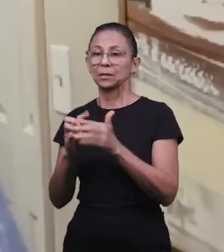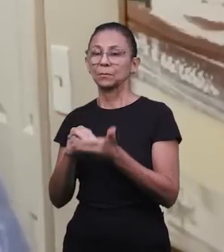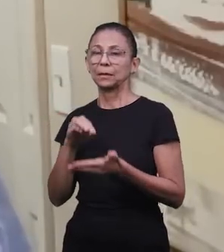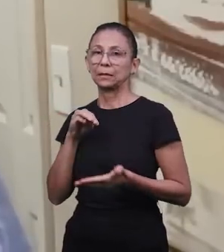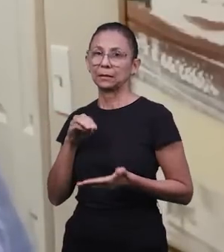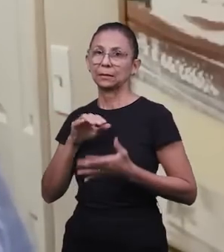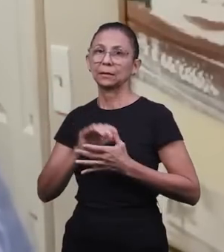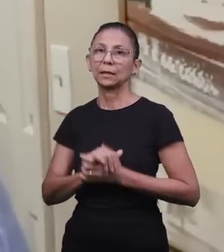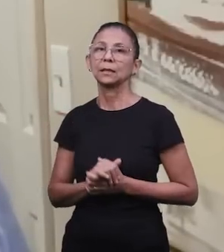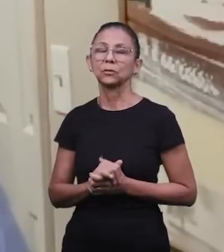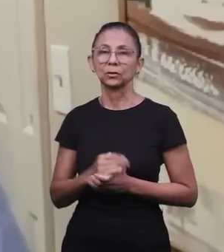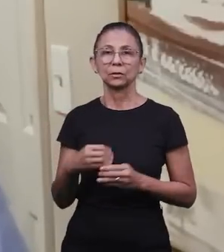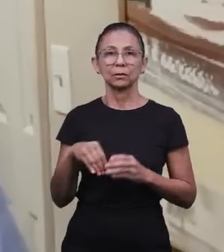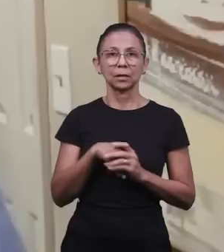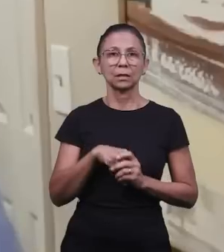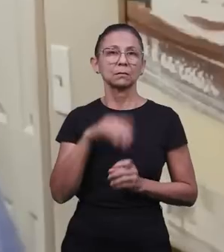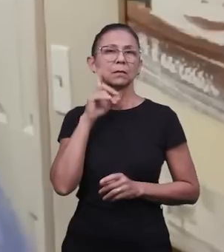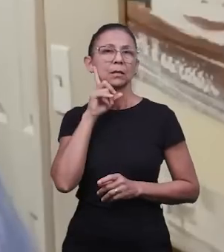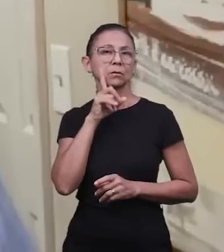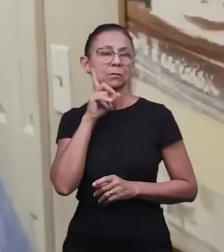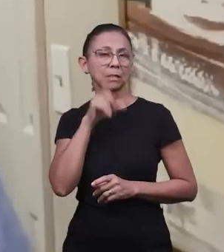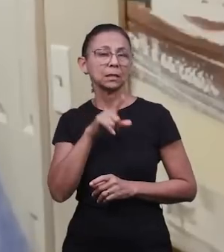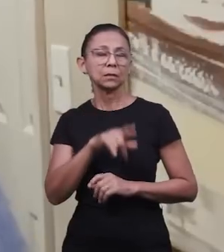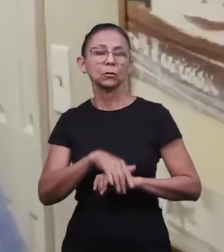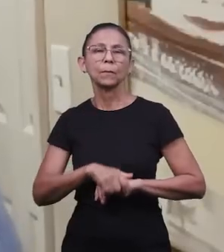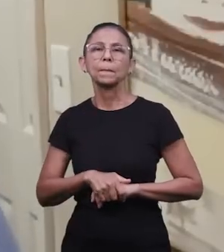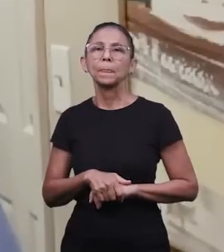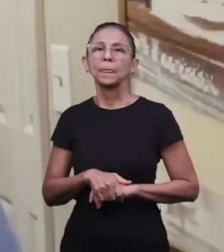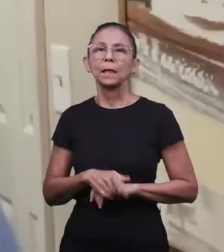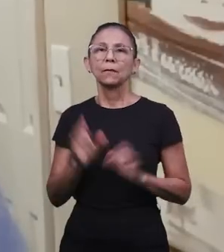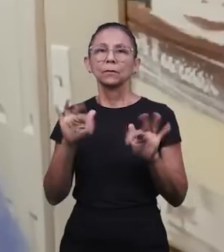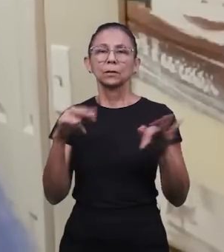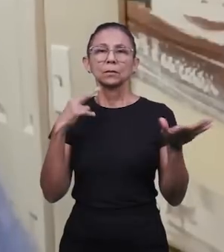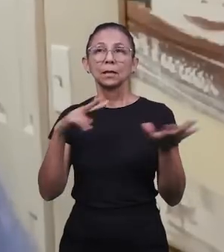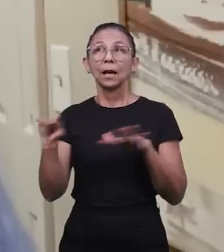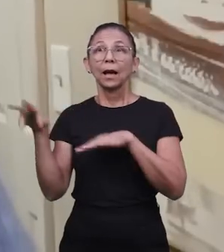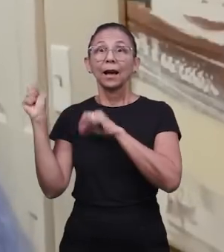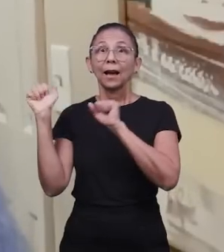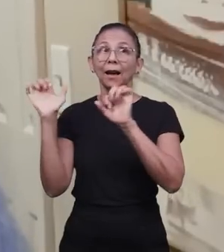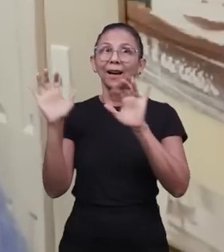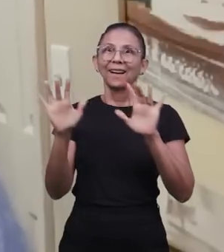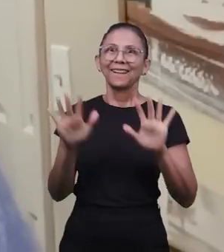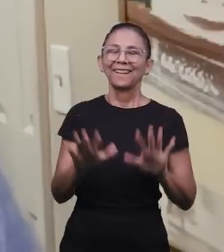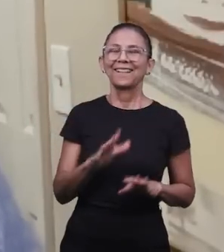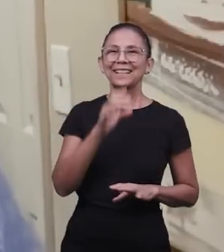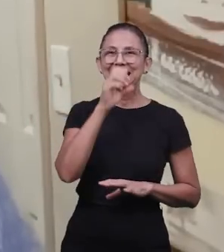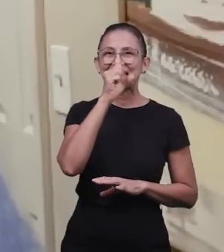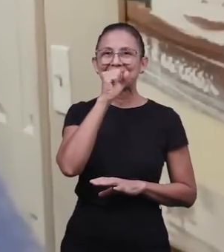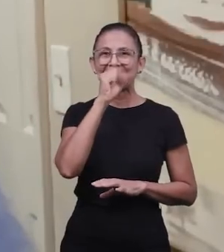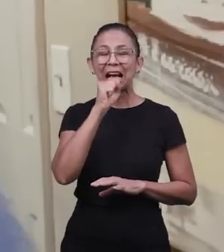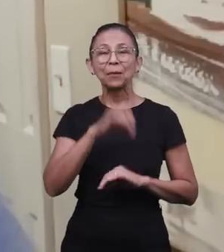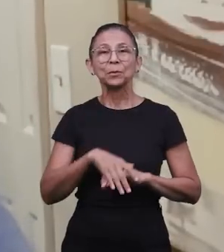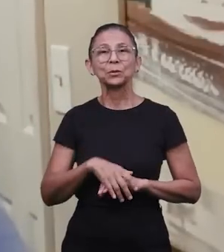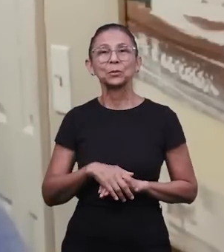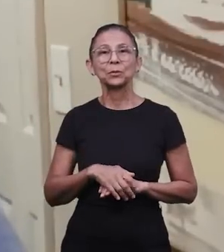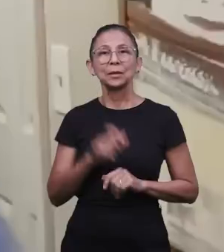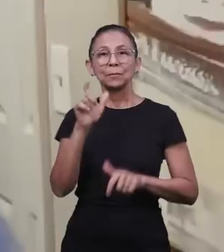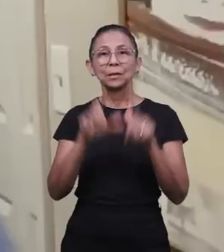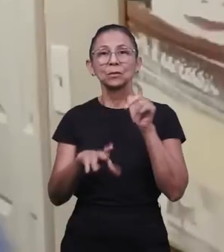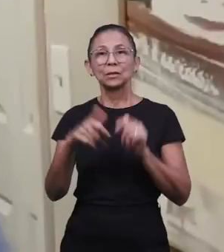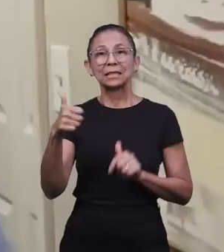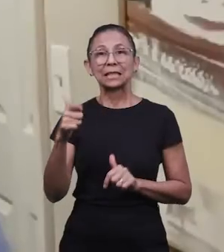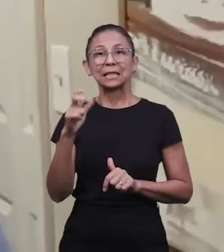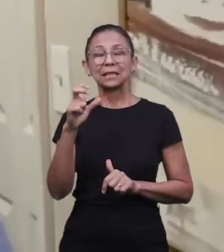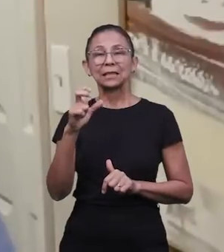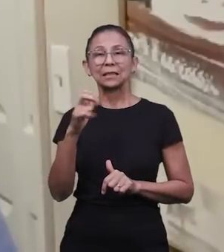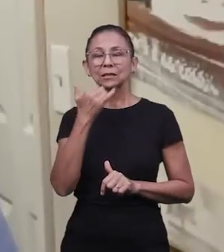Cristã Maranata de Newark, na Nova Jersey, viveu um final de semana especialmente abençoado. No sábado, 115